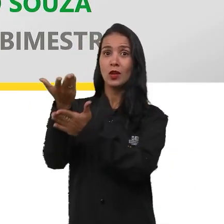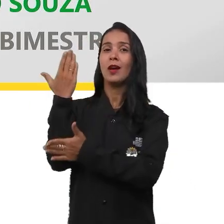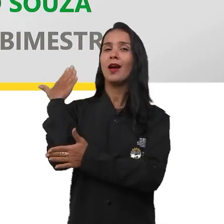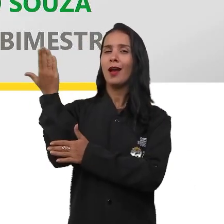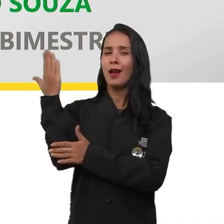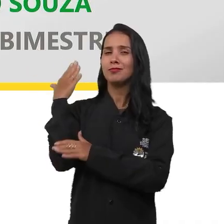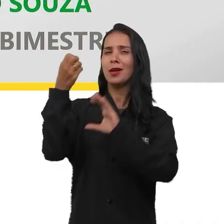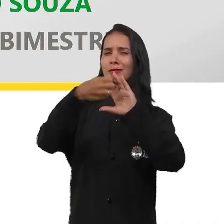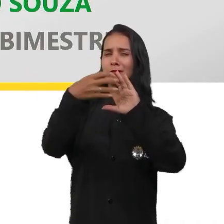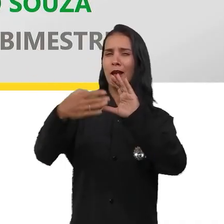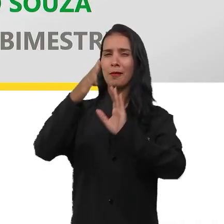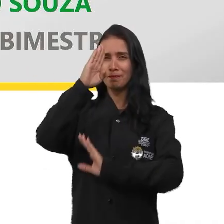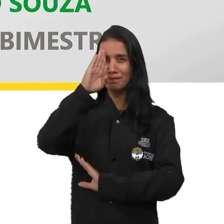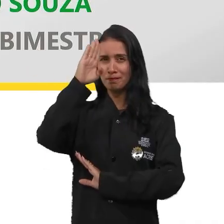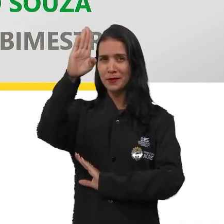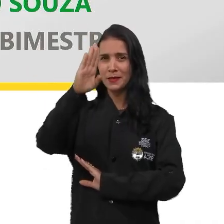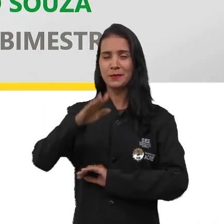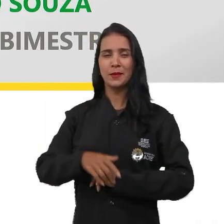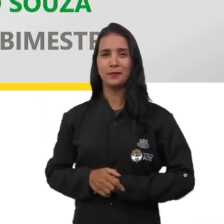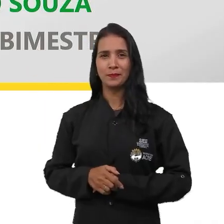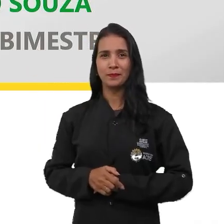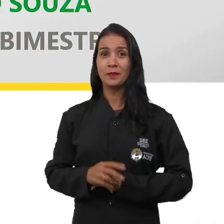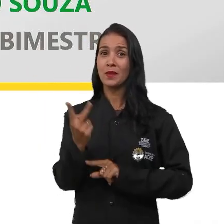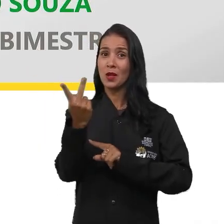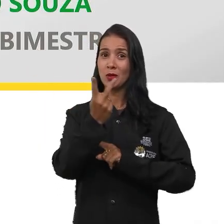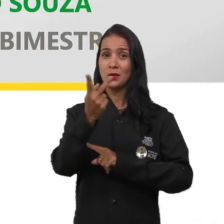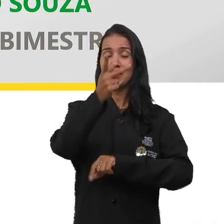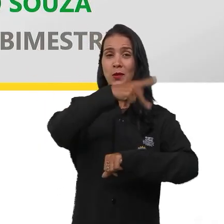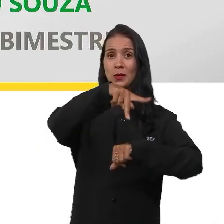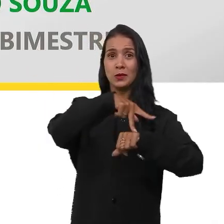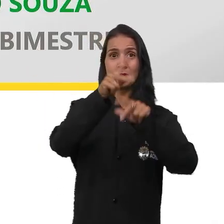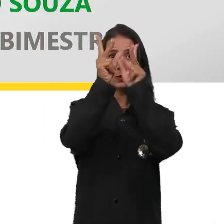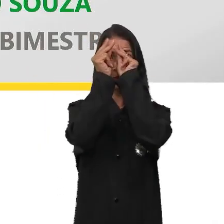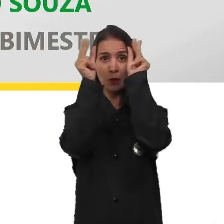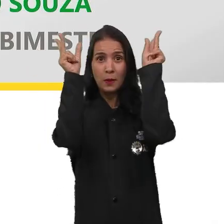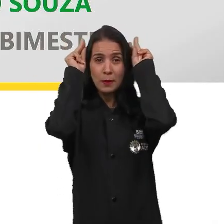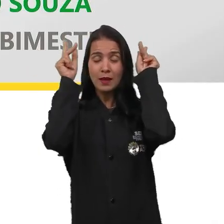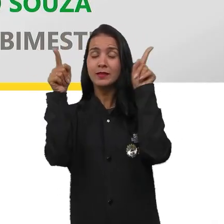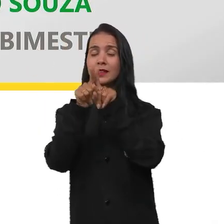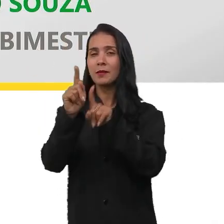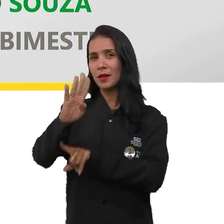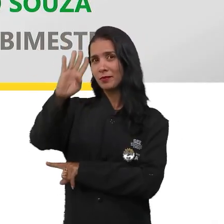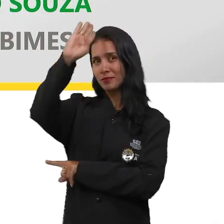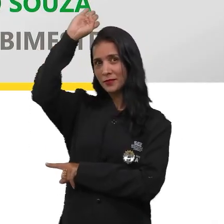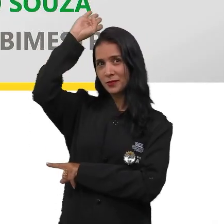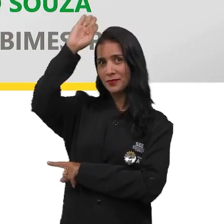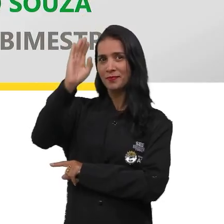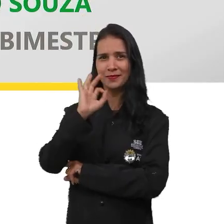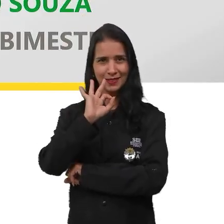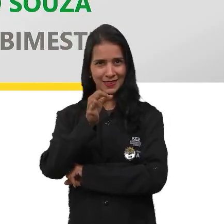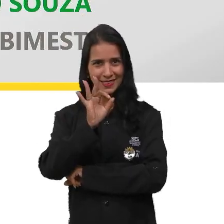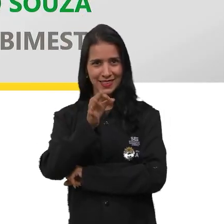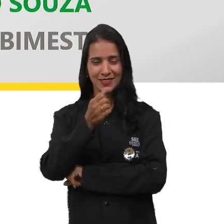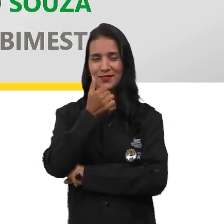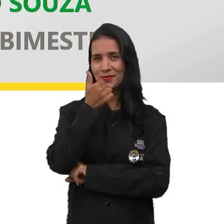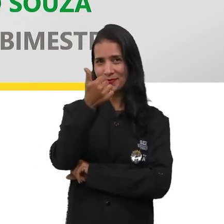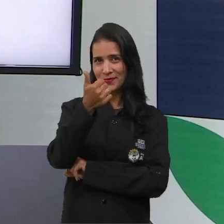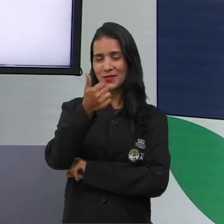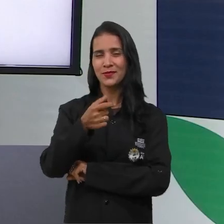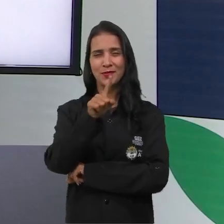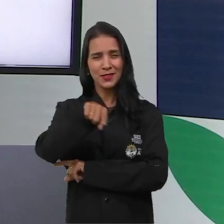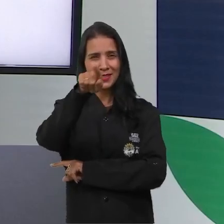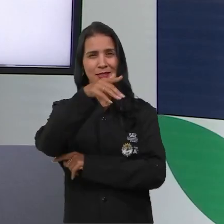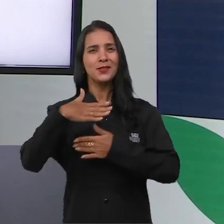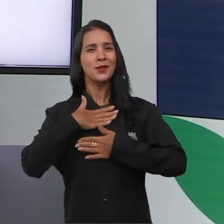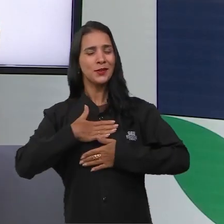elementos principais, tanto da Grécia quanto de Roma. Ok? Tudo bem? Você vai gostar bastante,